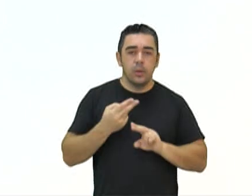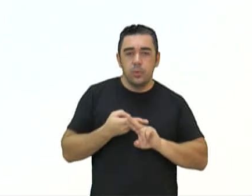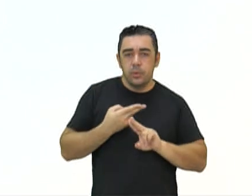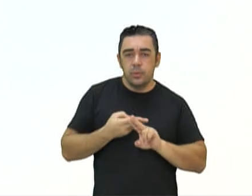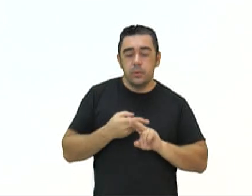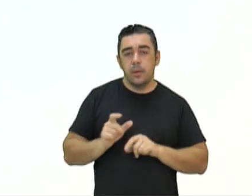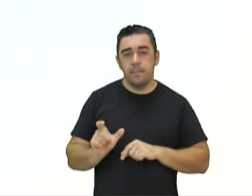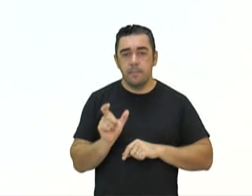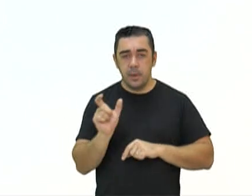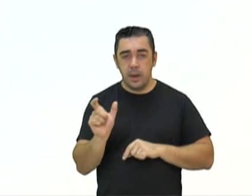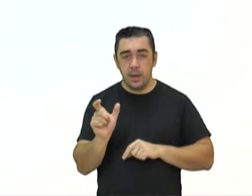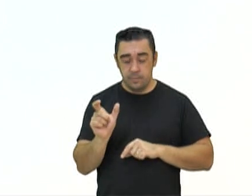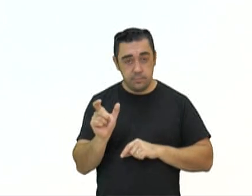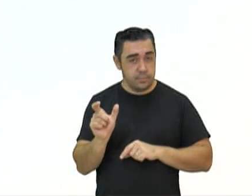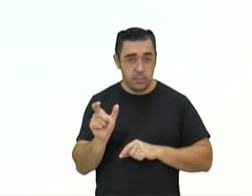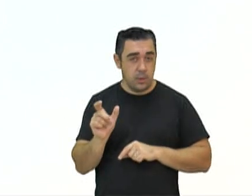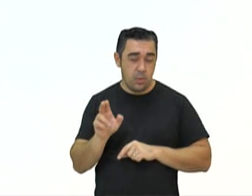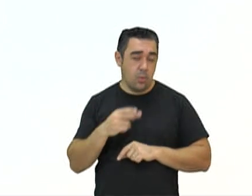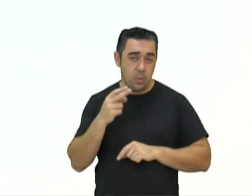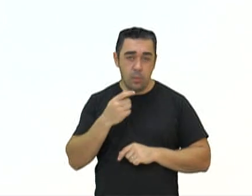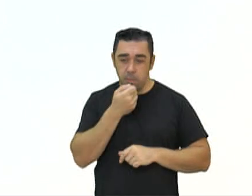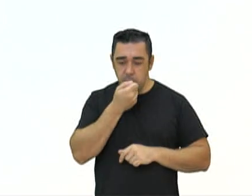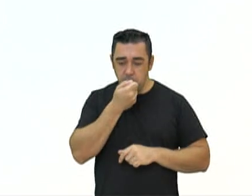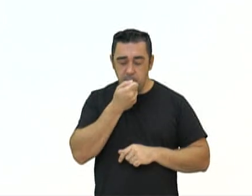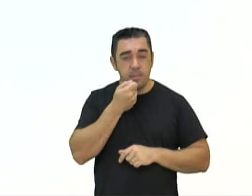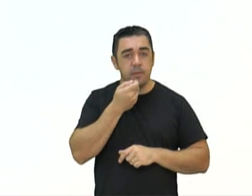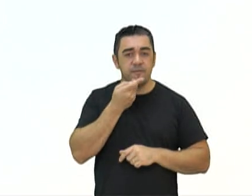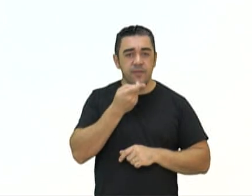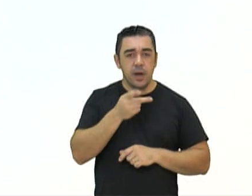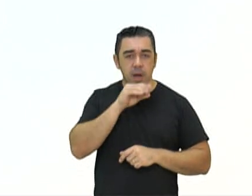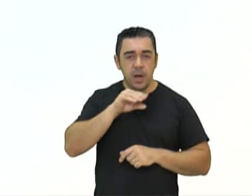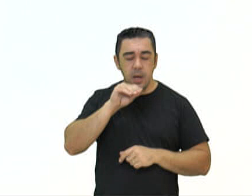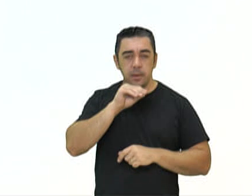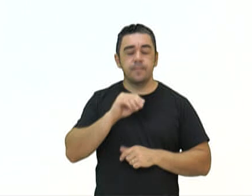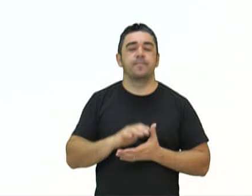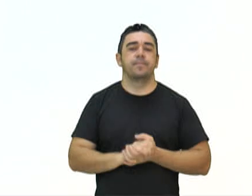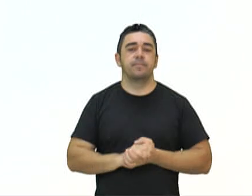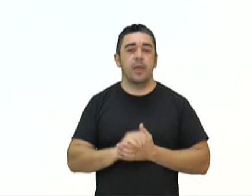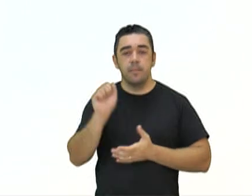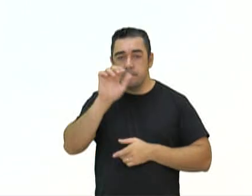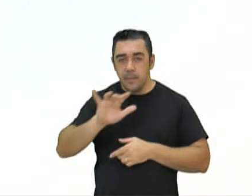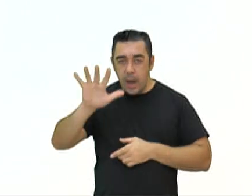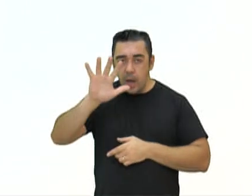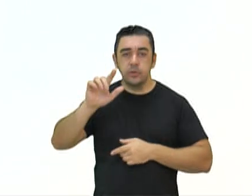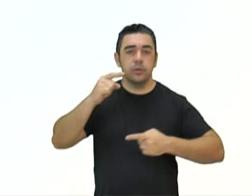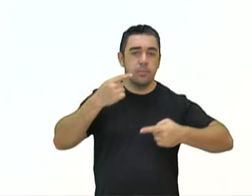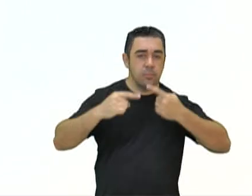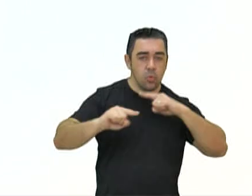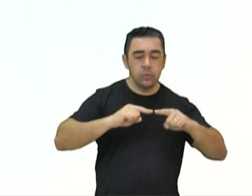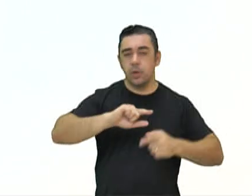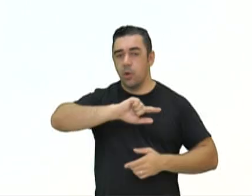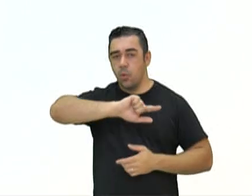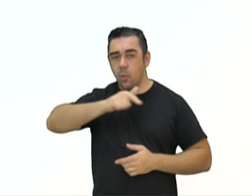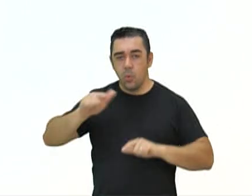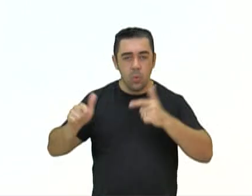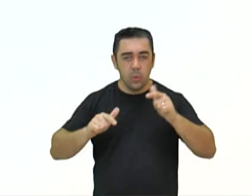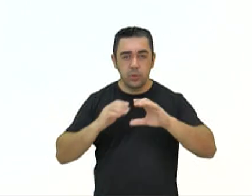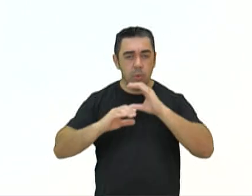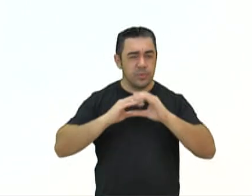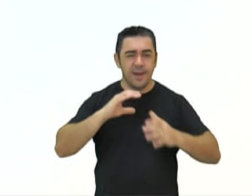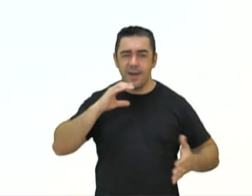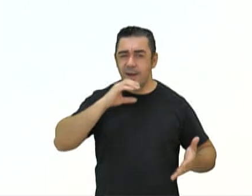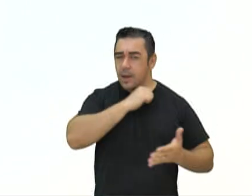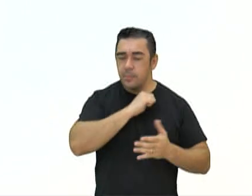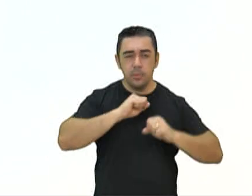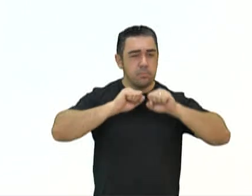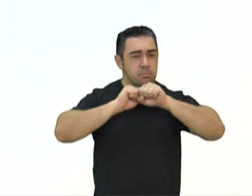a palavra escrita ou falada, as imagens, a música e tantas outras formas de comunicação com muita rapidez e